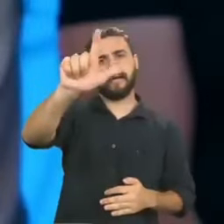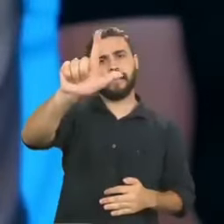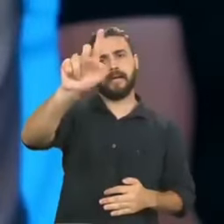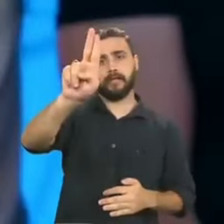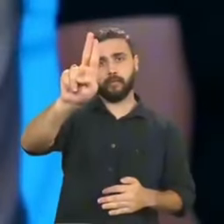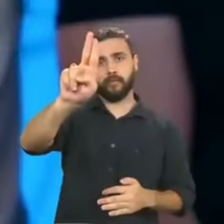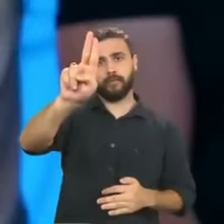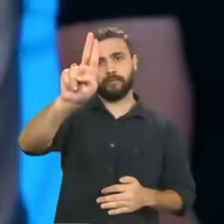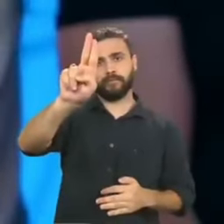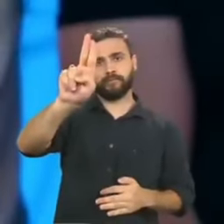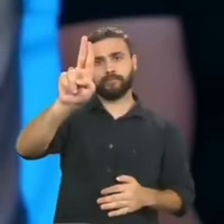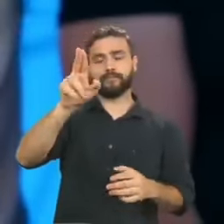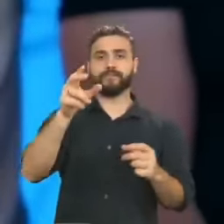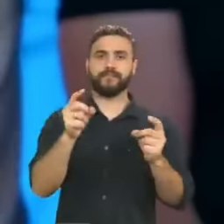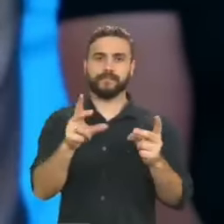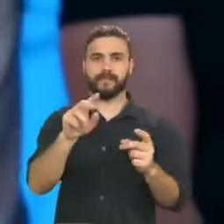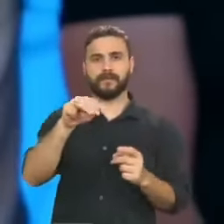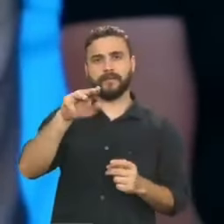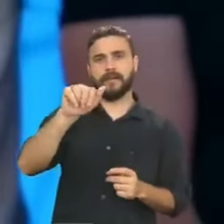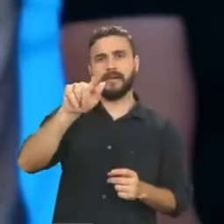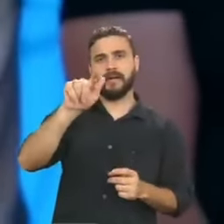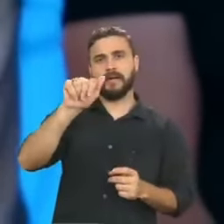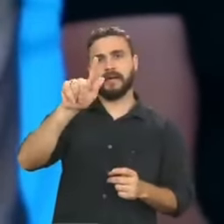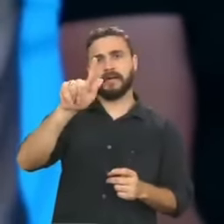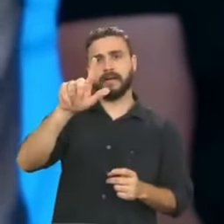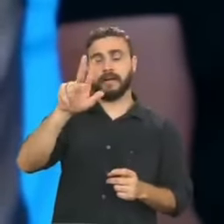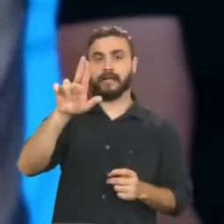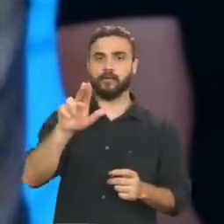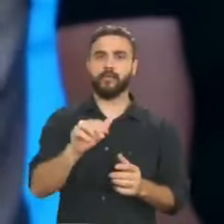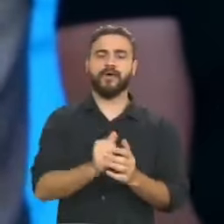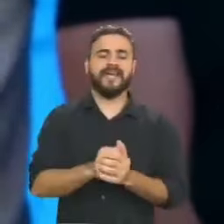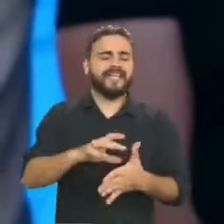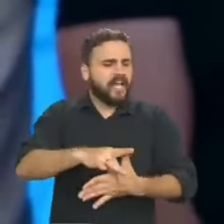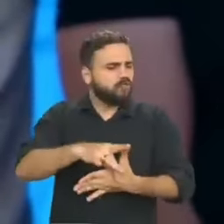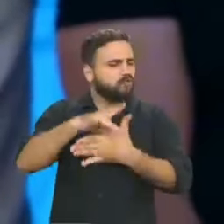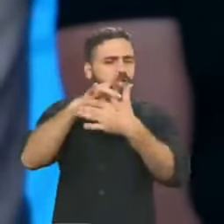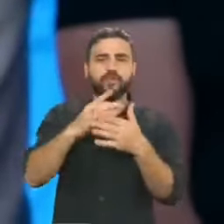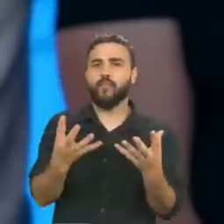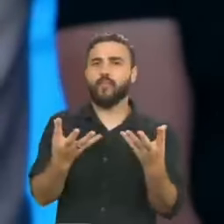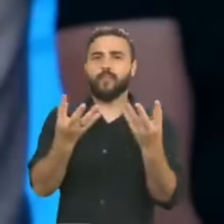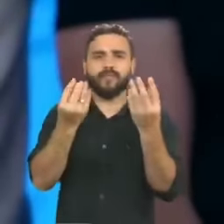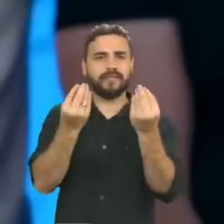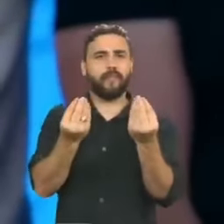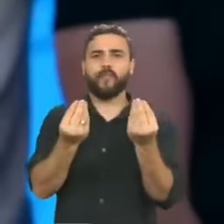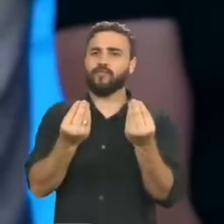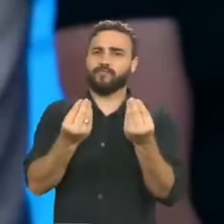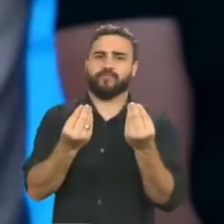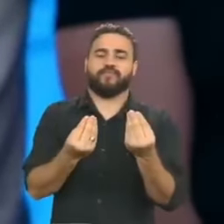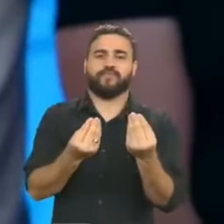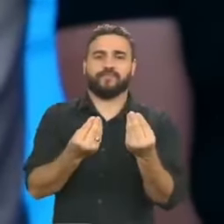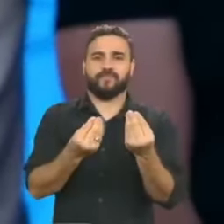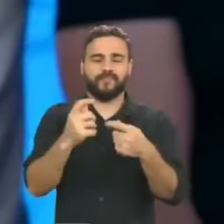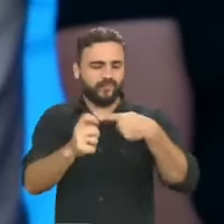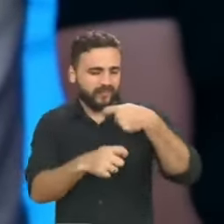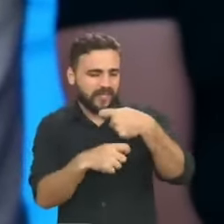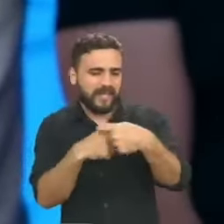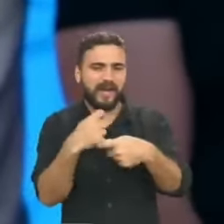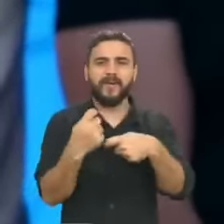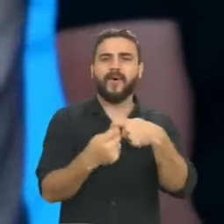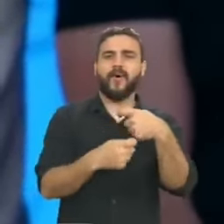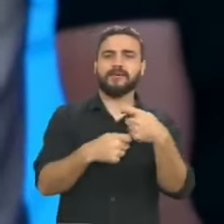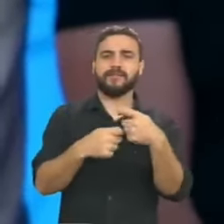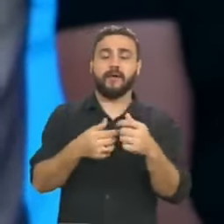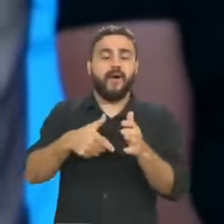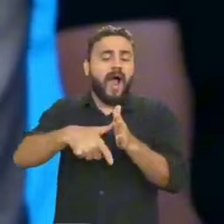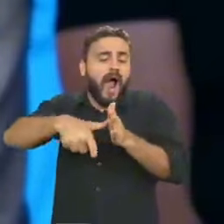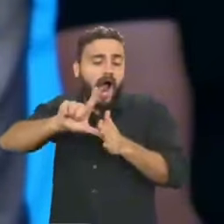pregação do evangelho é algo que Deus colocou muito na nossa liderança, que a gente não pode negociar. Então, antes de ensinar costura, antes